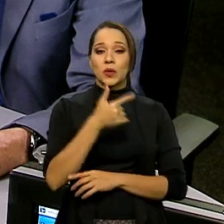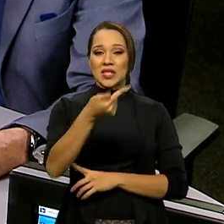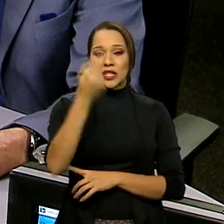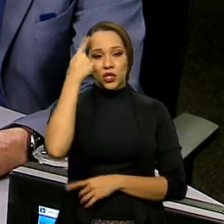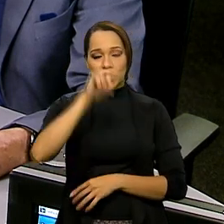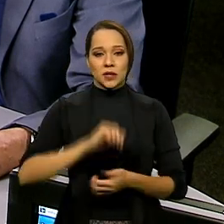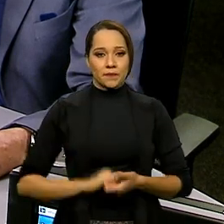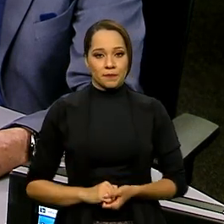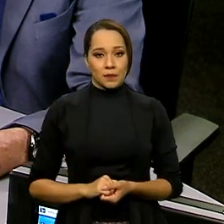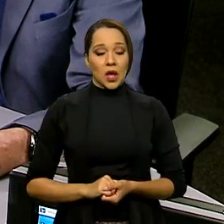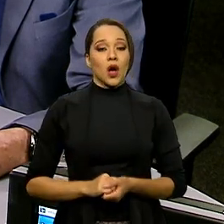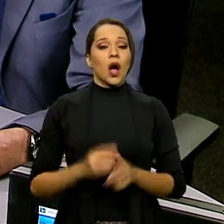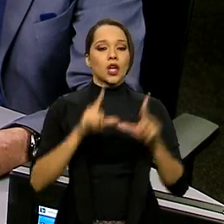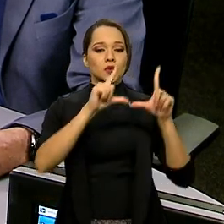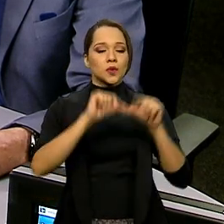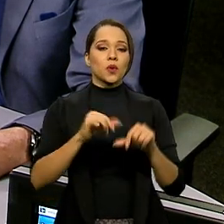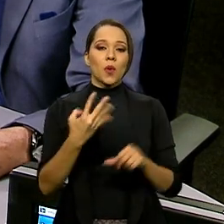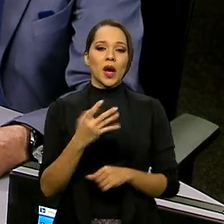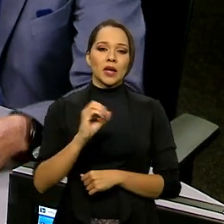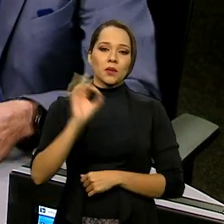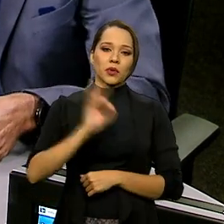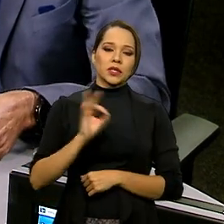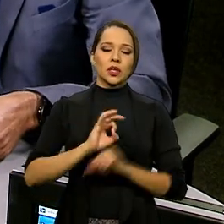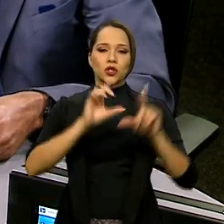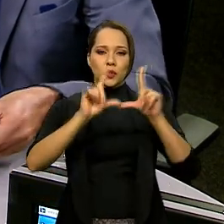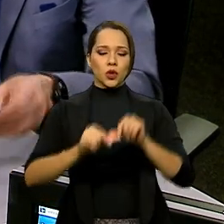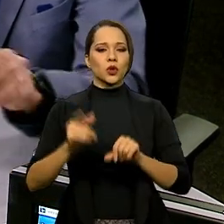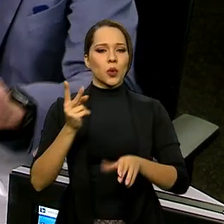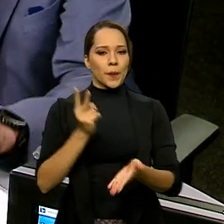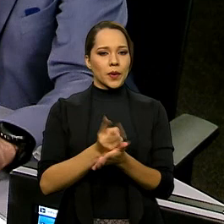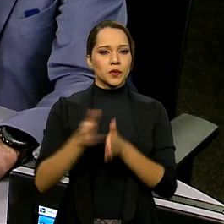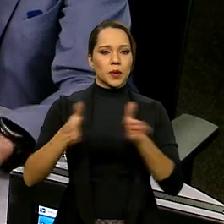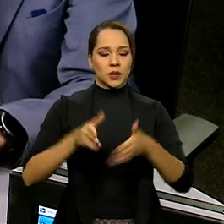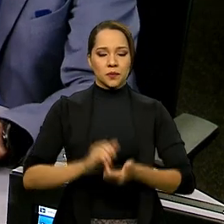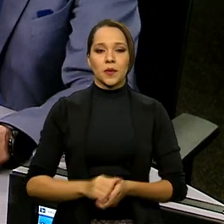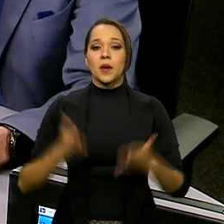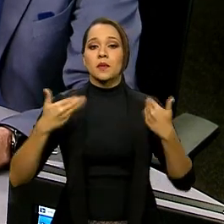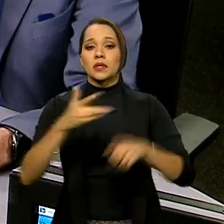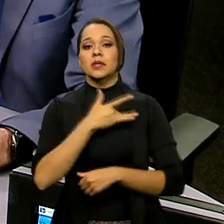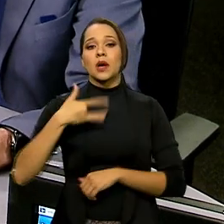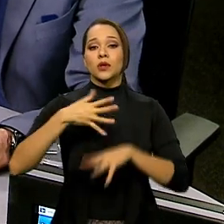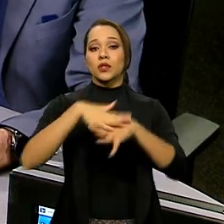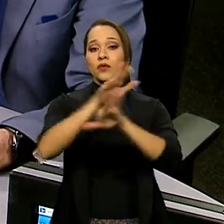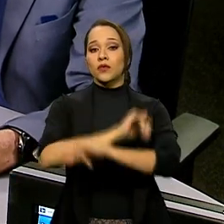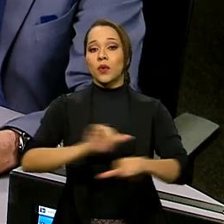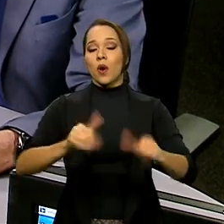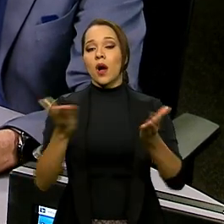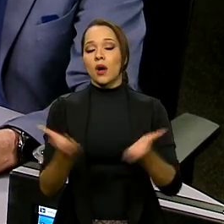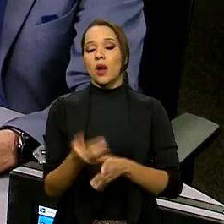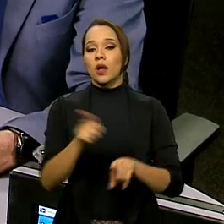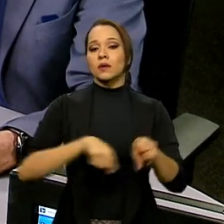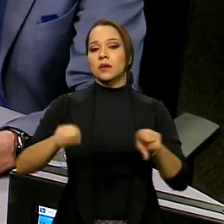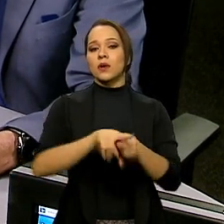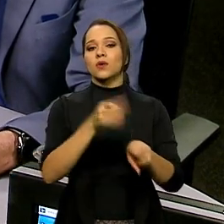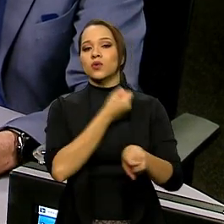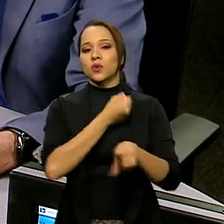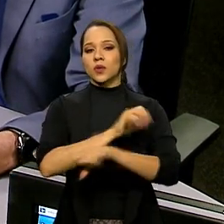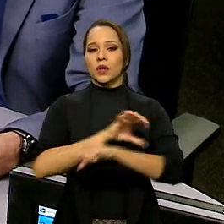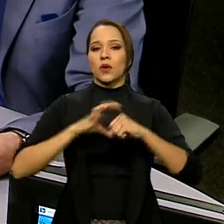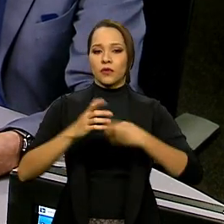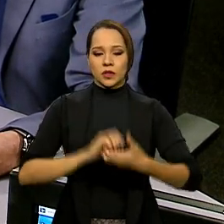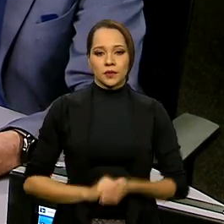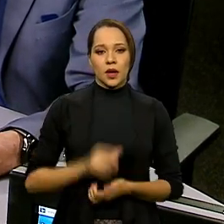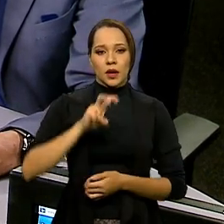novos casos da doença foi de 40% no mesmo período. E o Ministério da Saúde divulgou, agora há pouco, a atualização dos números do